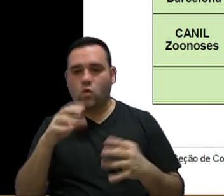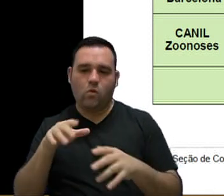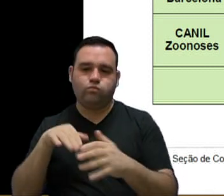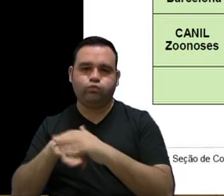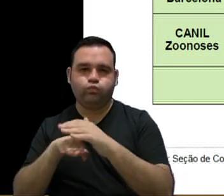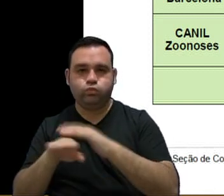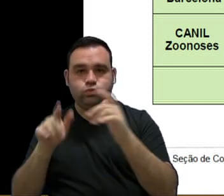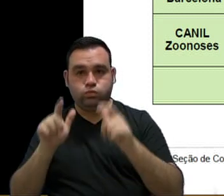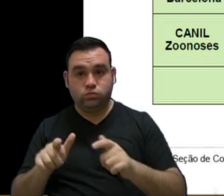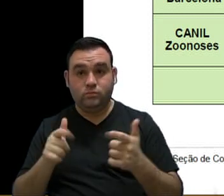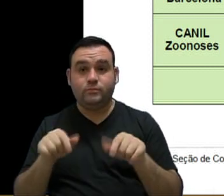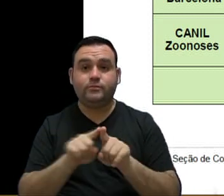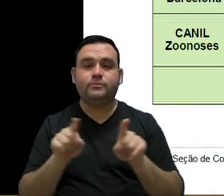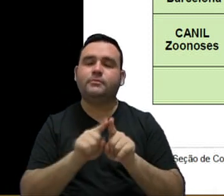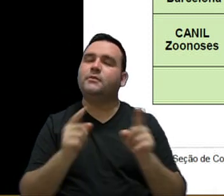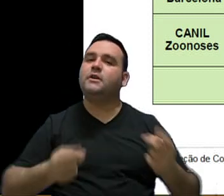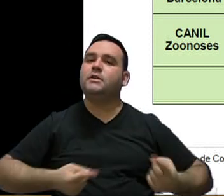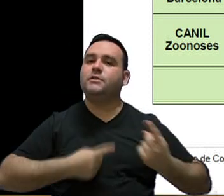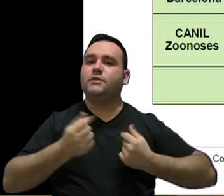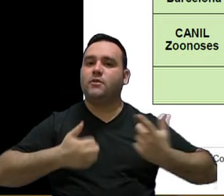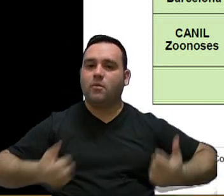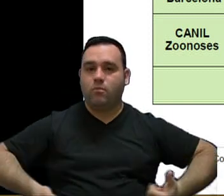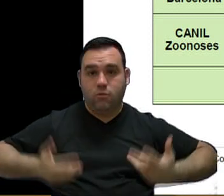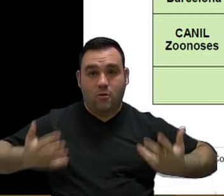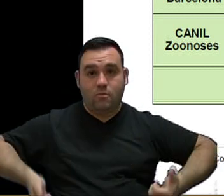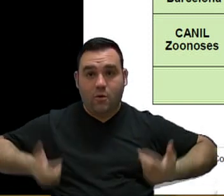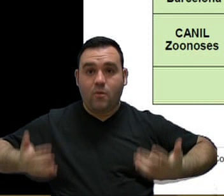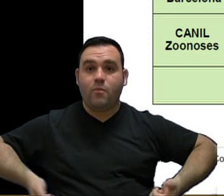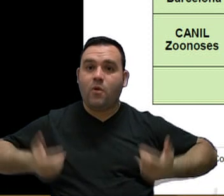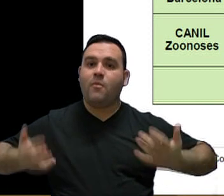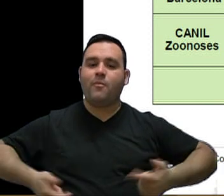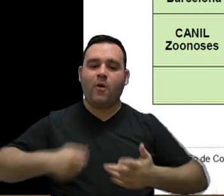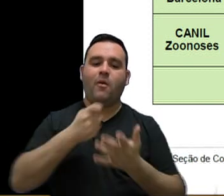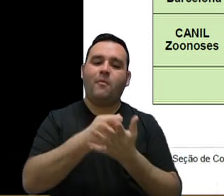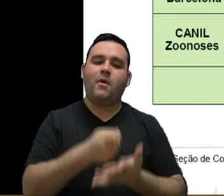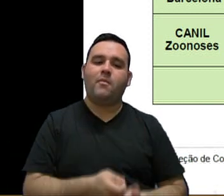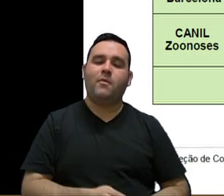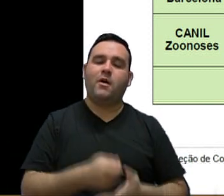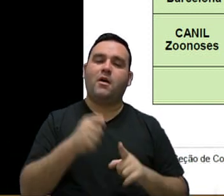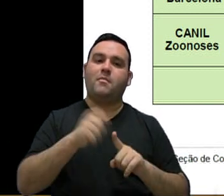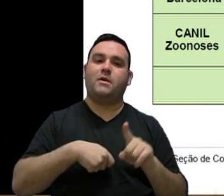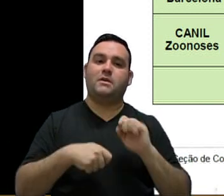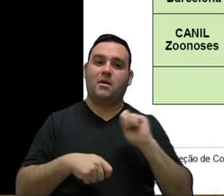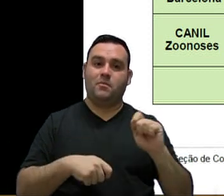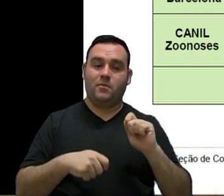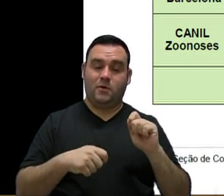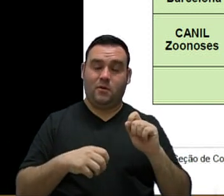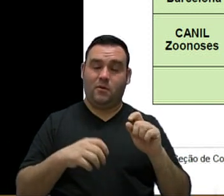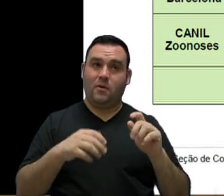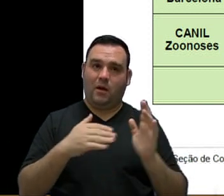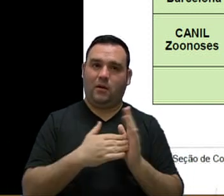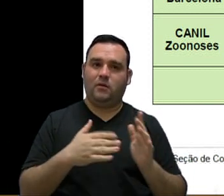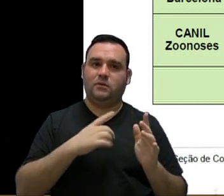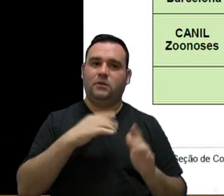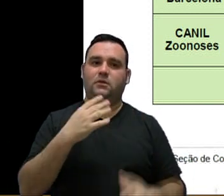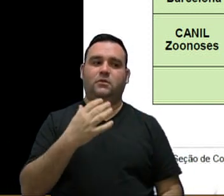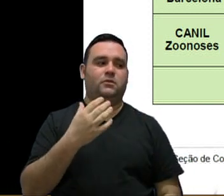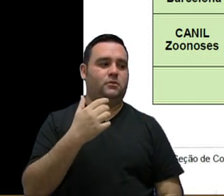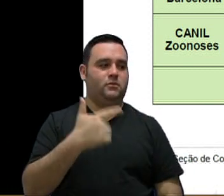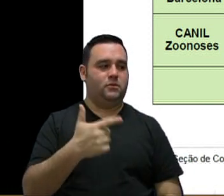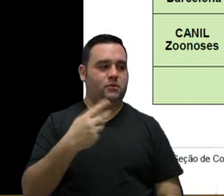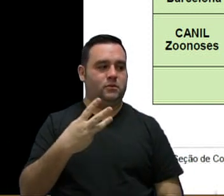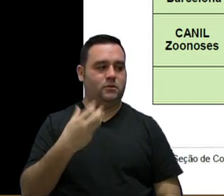então de valores gastos no primeiro quadrimestre pagos no primeiro quadrimestre de um total de 236